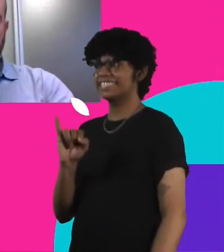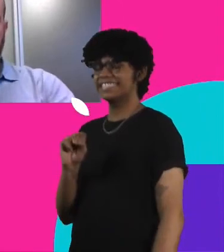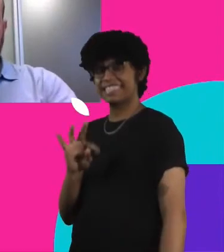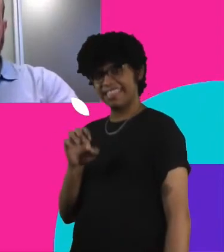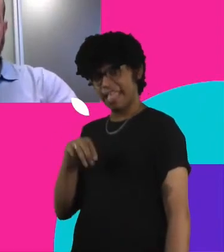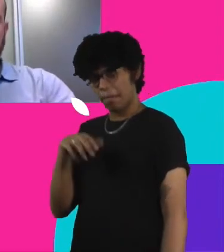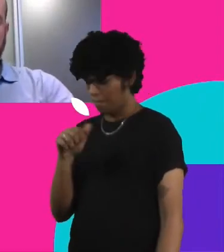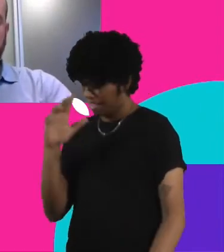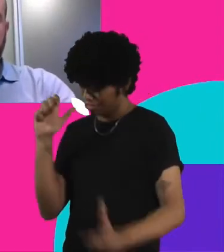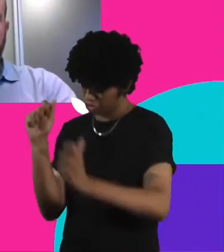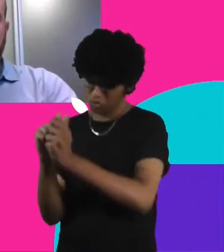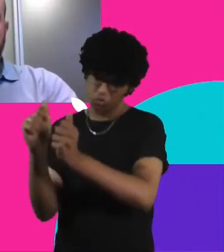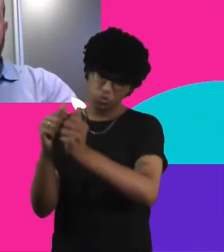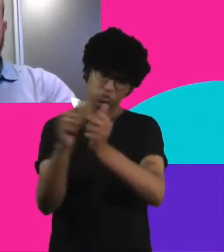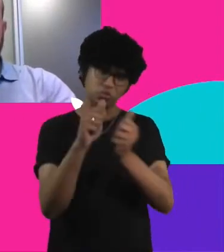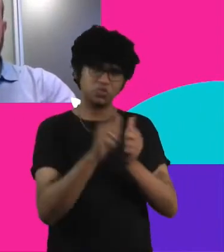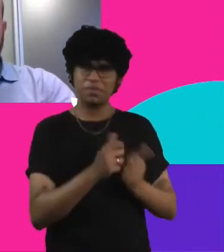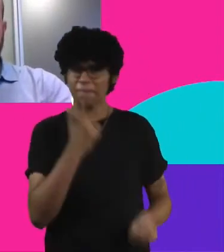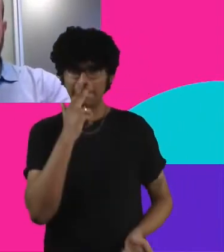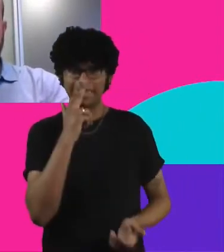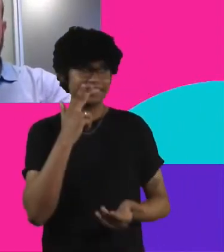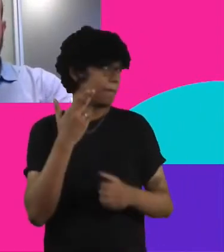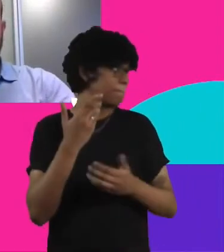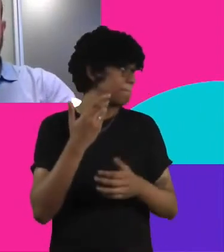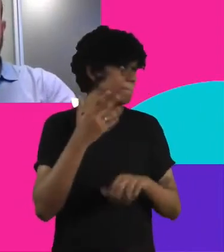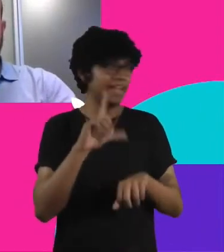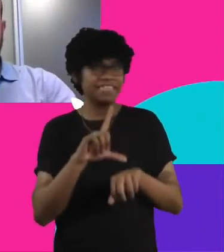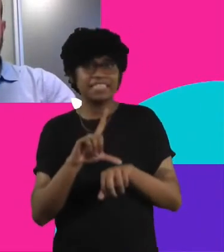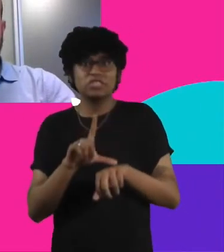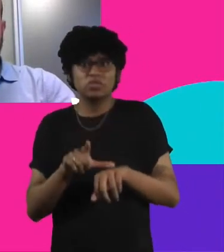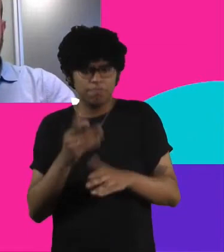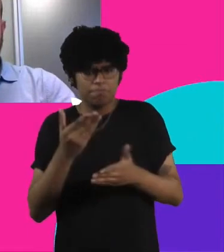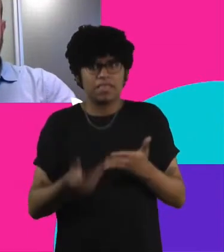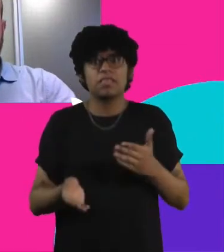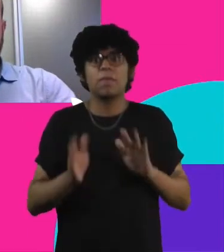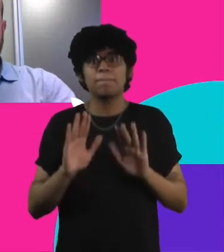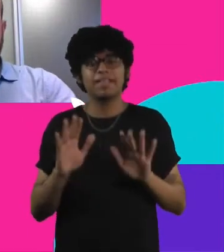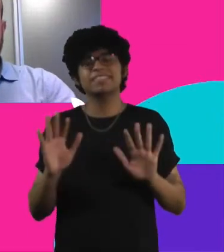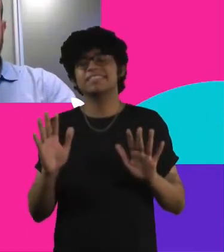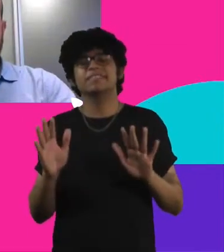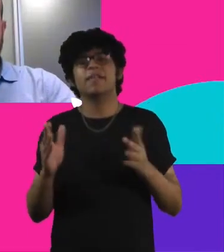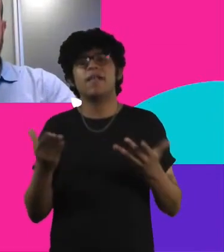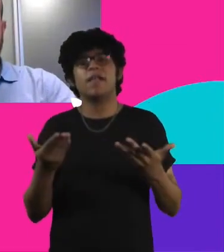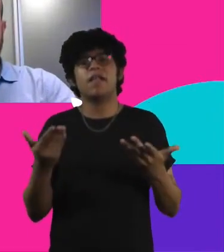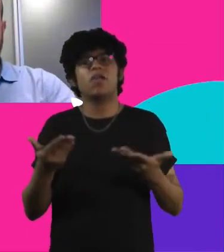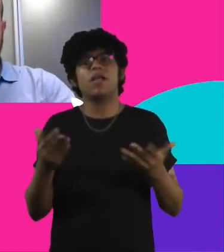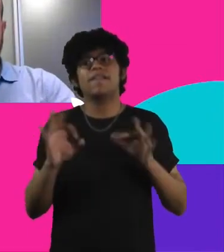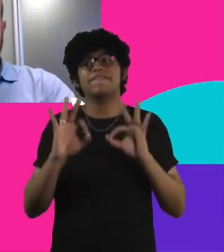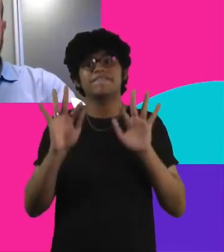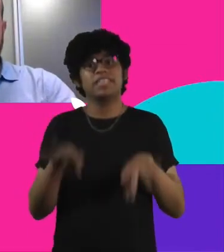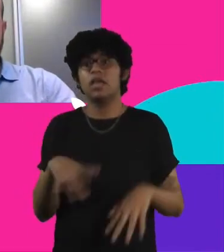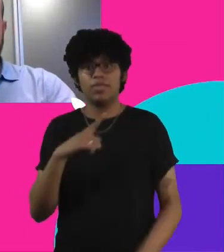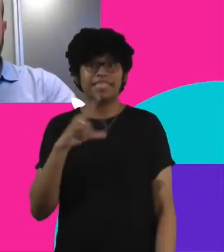juntos. Acabamos perdendo um tempinho do nosso painel, Américo e Georgia, mas assim, para deixar uma mensagem final de vocês, a gente tem aí